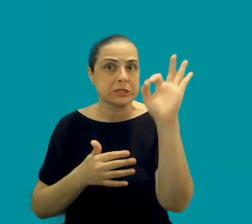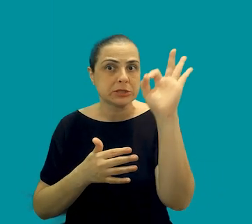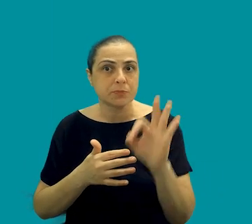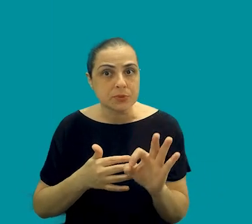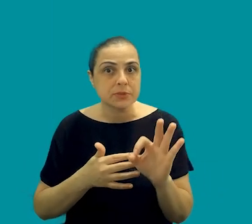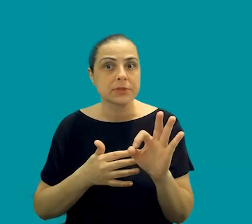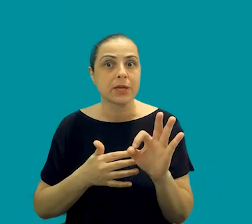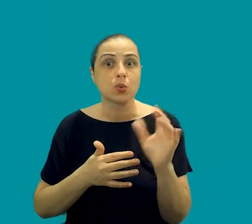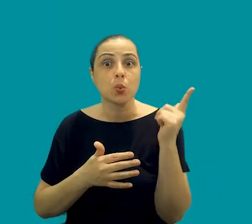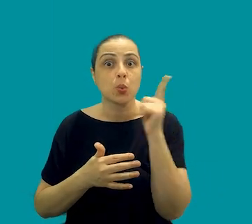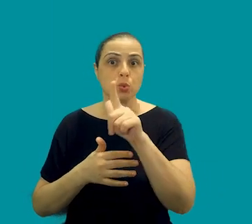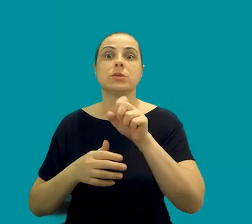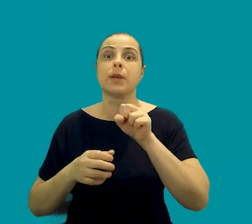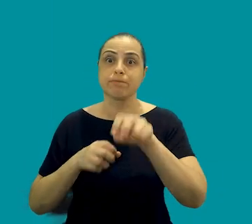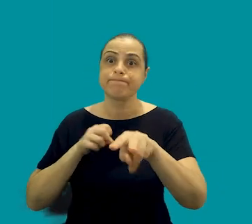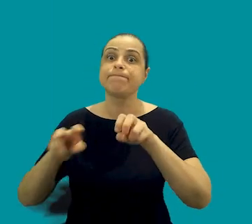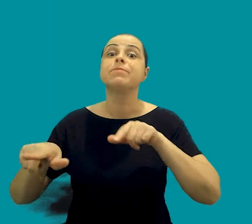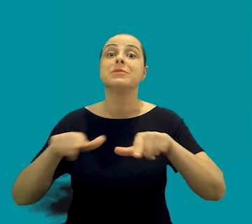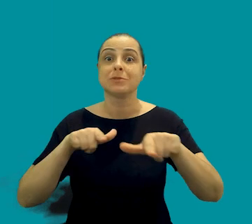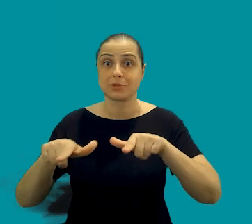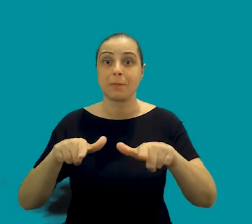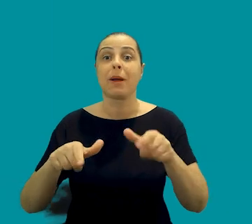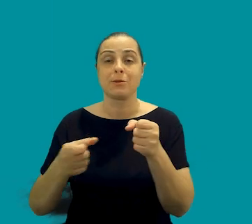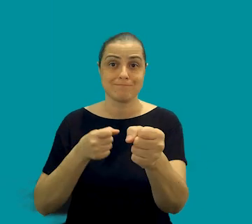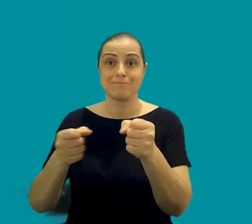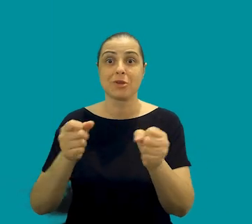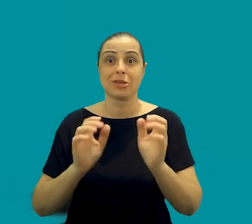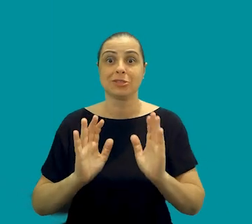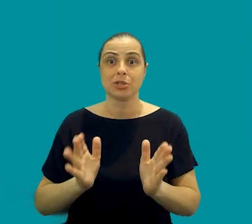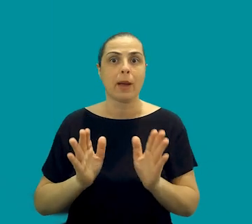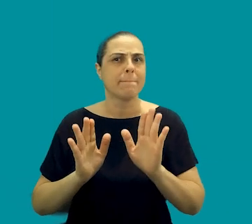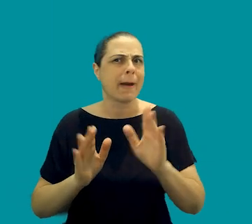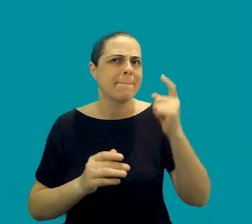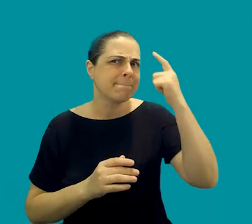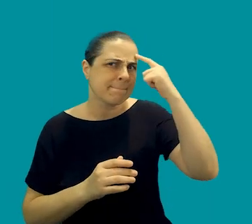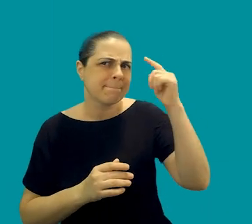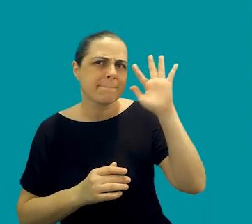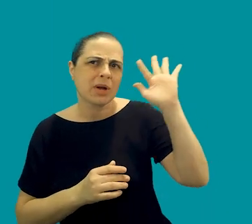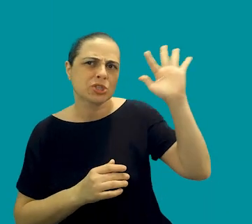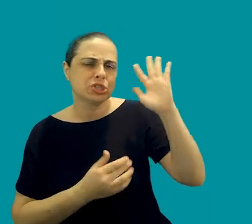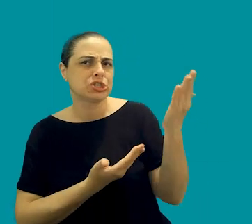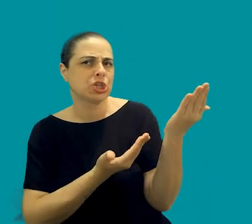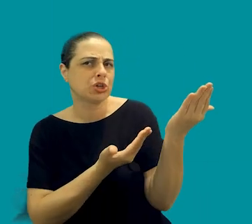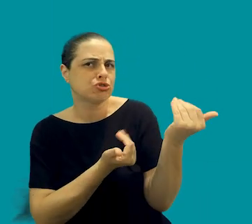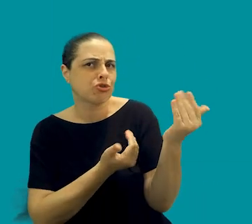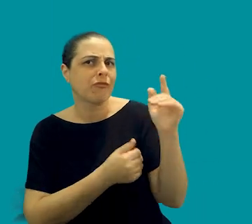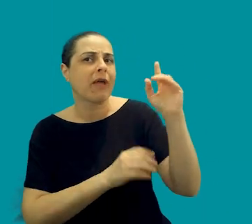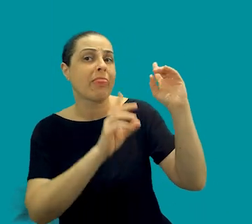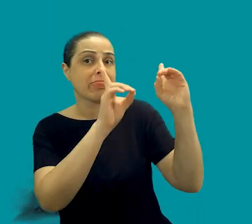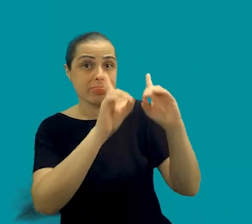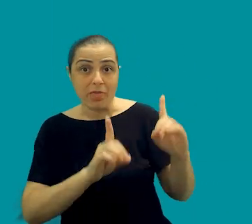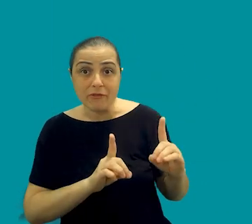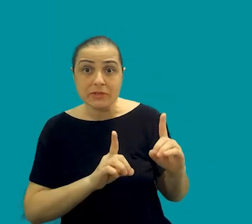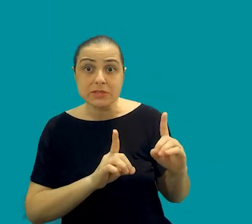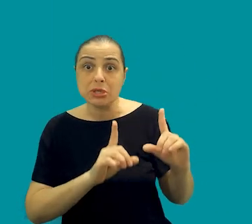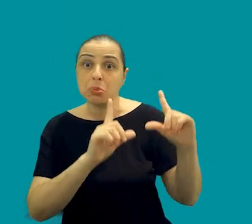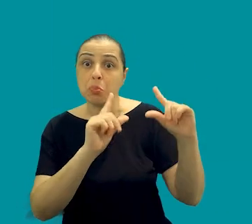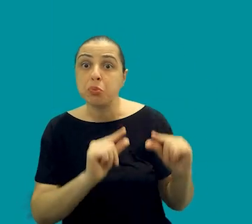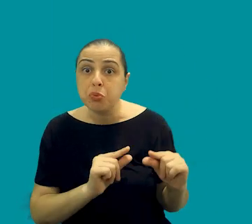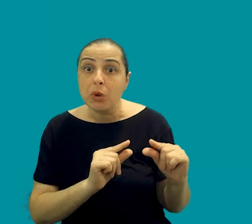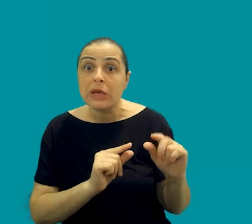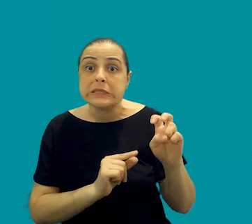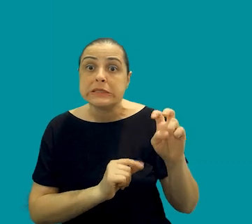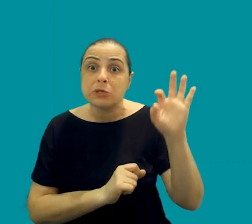deles estavam efetivamente inseridos no mercado de trabalho. Se a gente pegasse jovens com alguma questão de deficiência, esse número caía